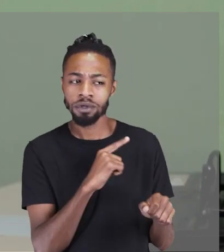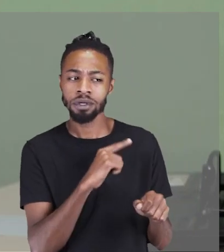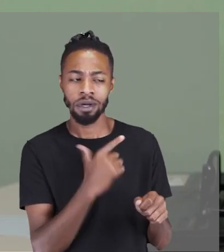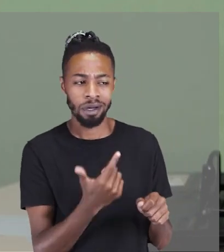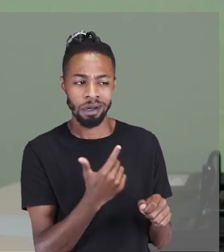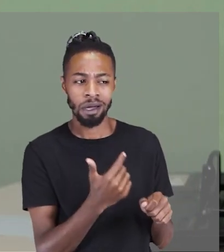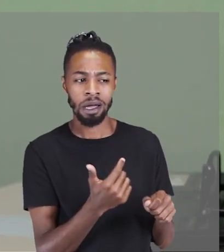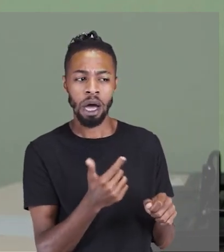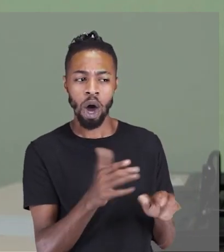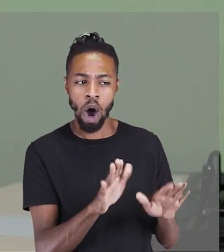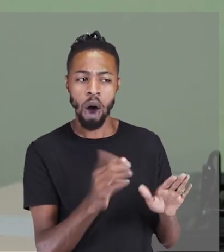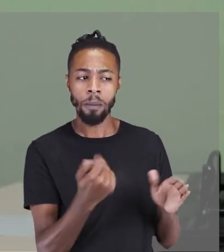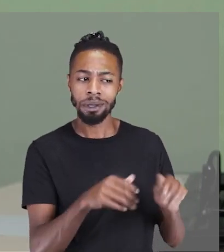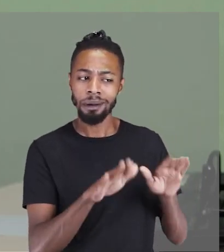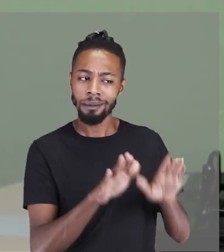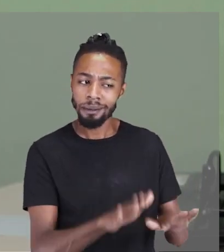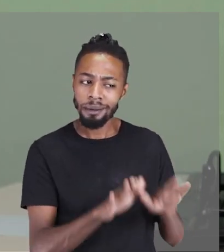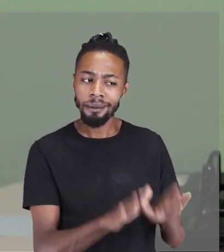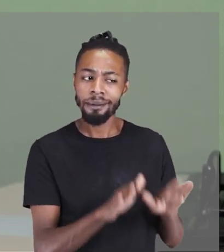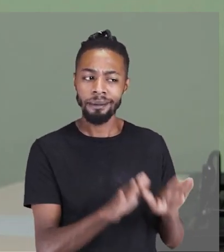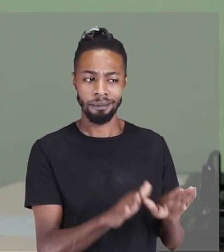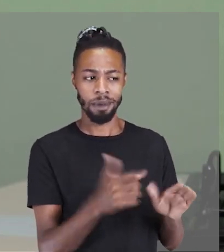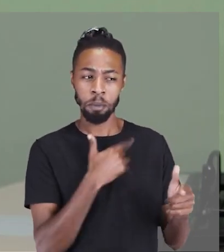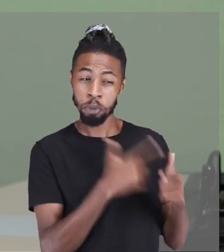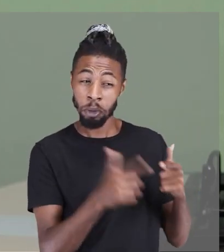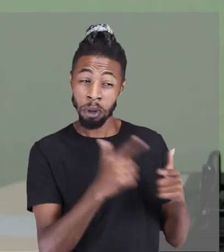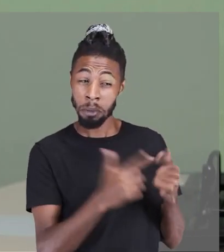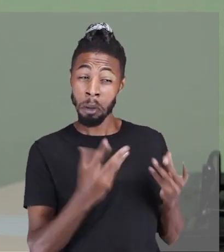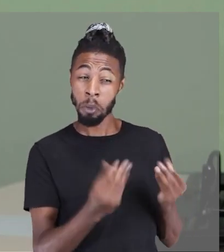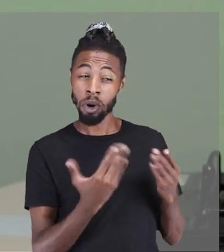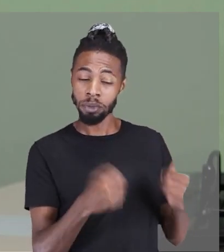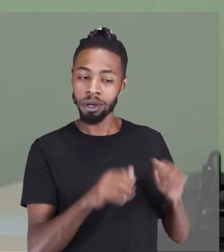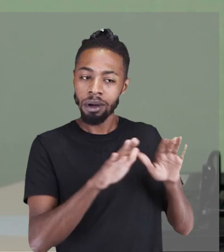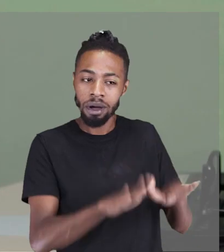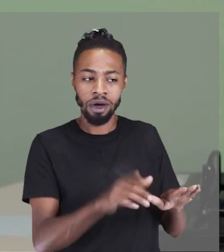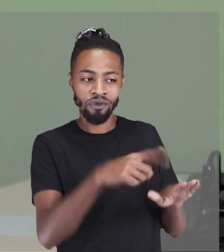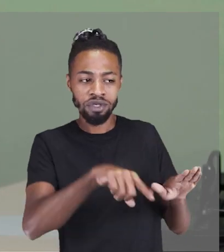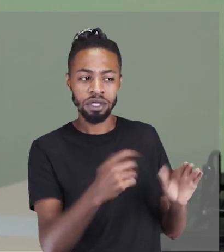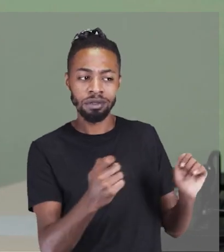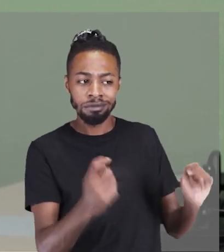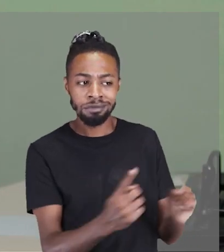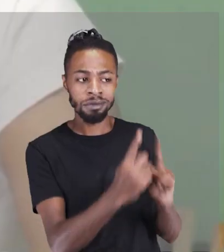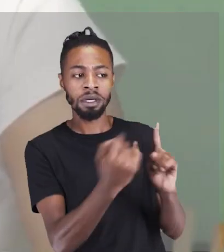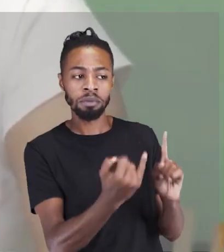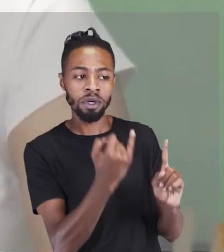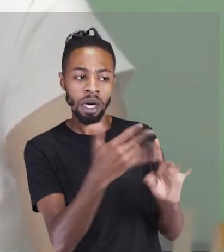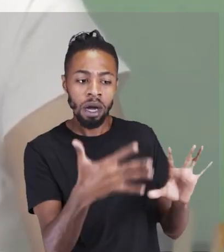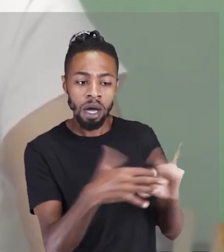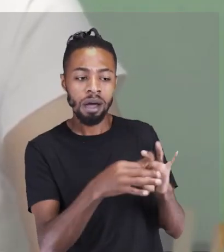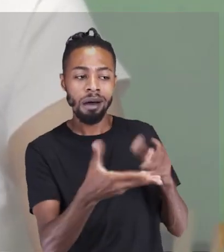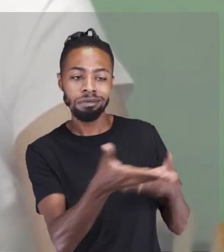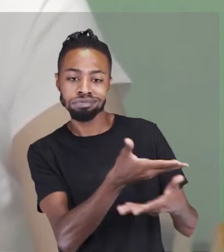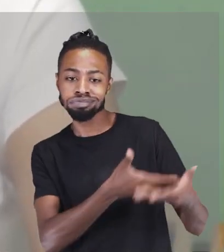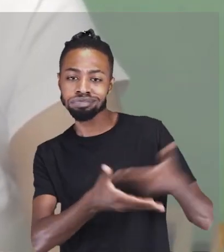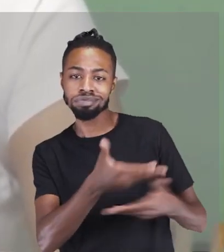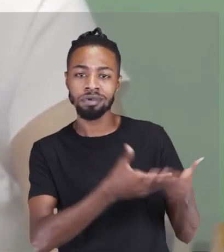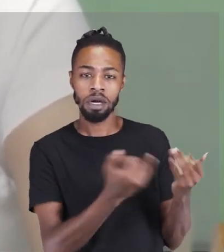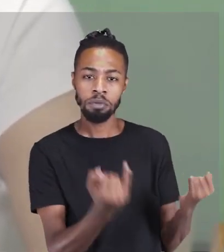eles que eles precisavam parar de dar um pouquinho de trabalho, que eles estão assim, num momento que não conseguem nem se olhar. Aí eu até brinquei,